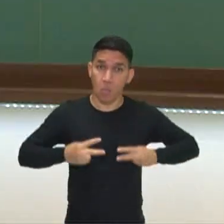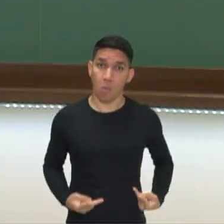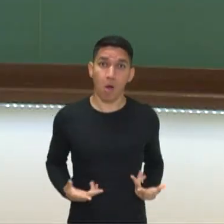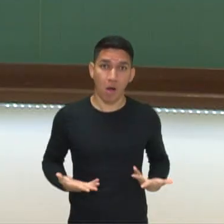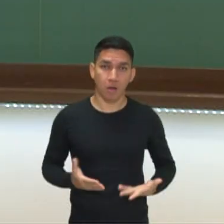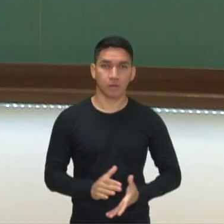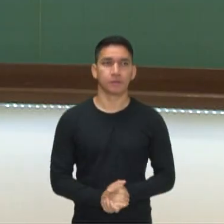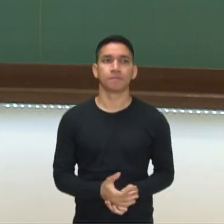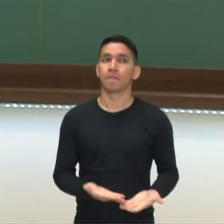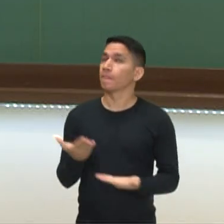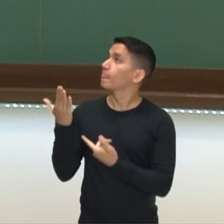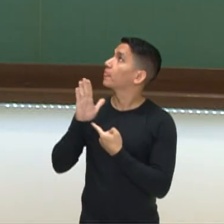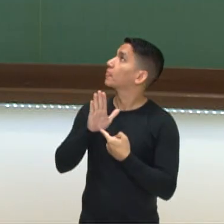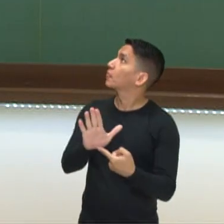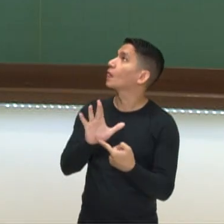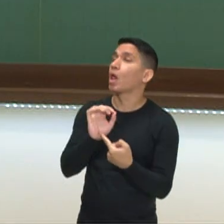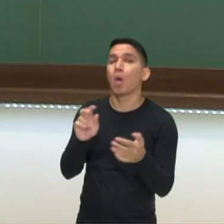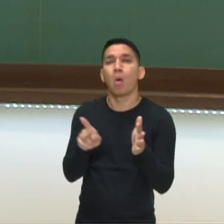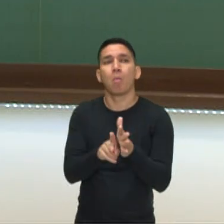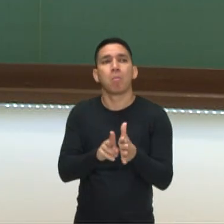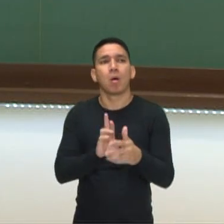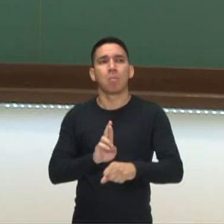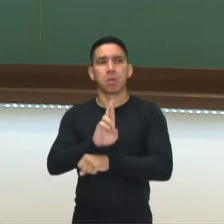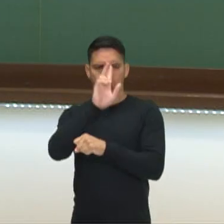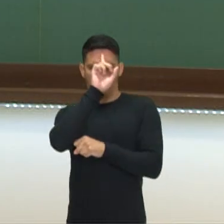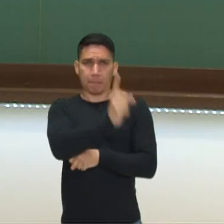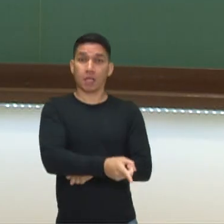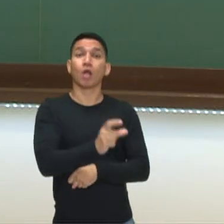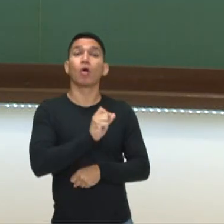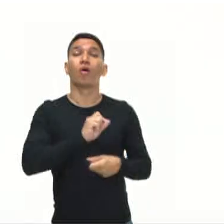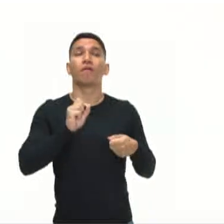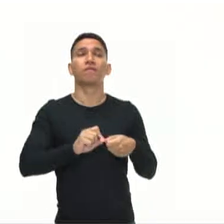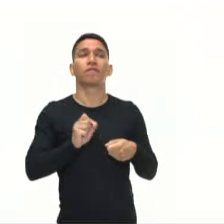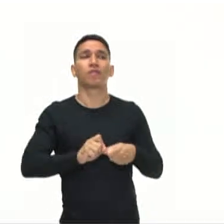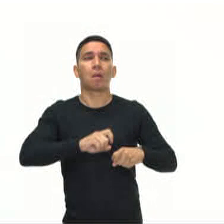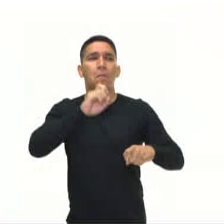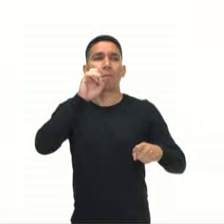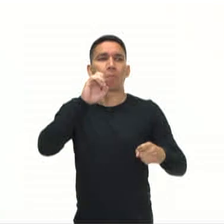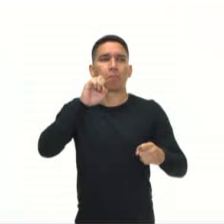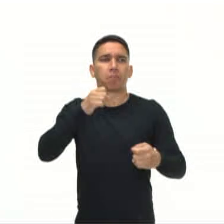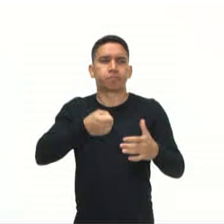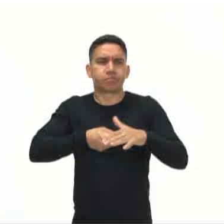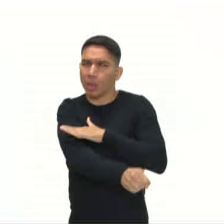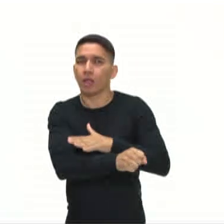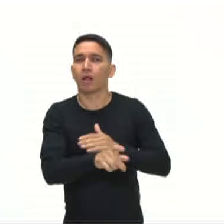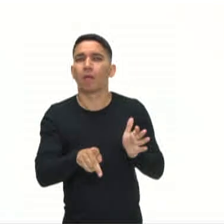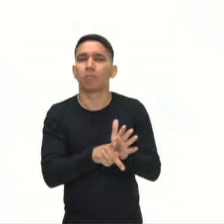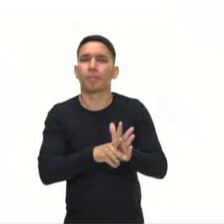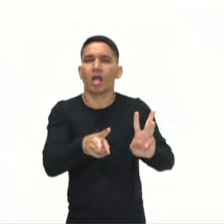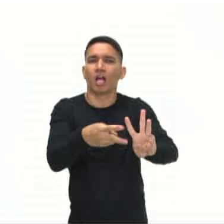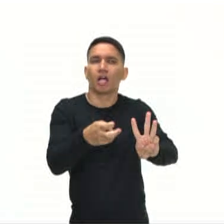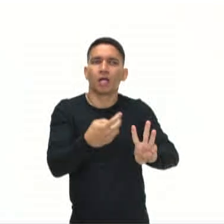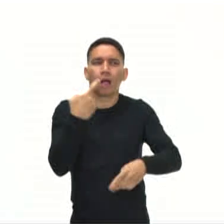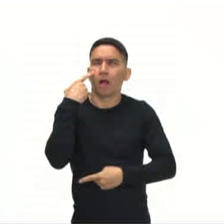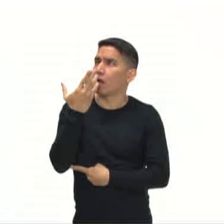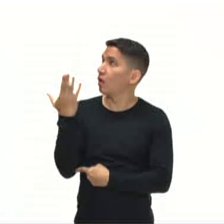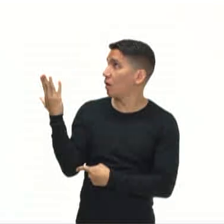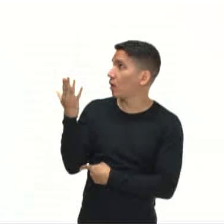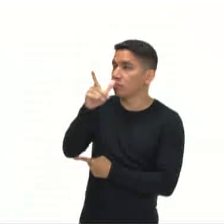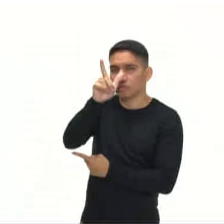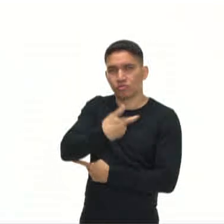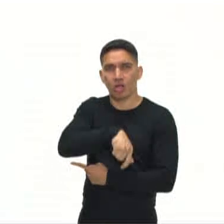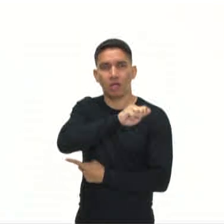Aqui a gente tem, por exemplo, uma imagem de um encomendeiro, né, que está abusando de um indígena. A gente vê que é uma figura de um espanhol, que